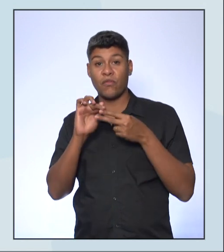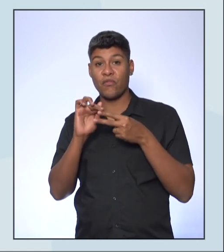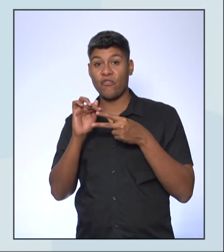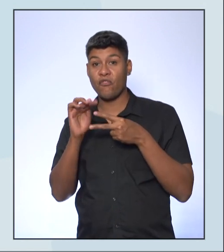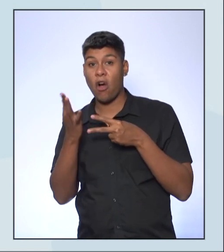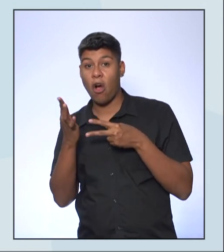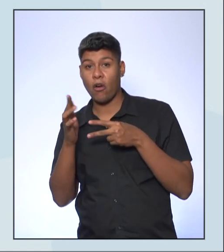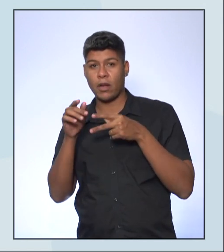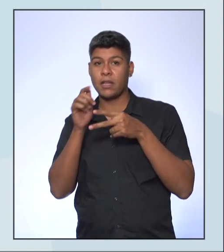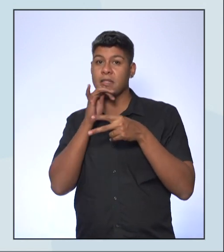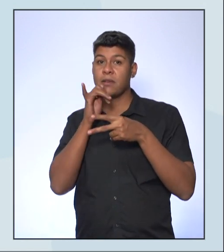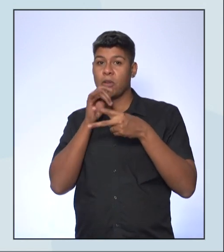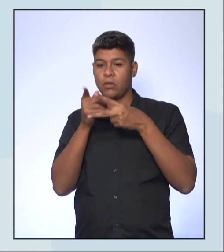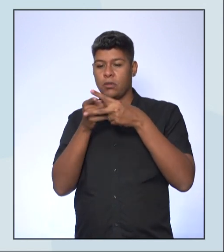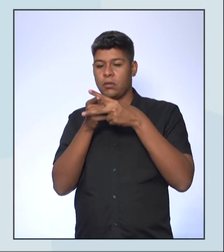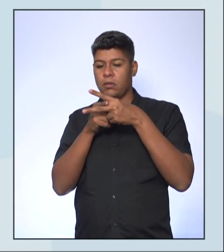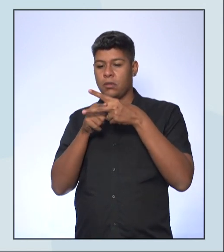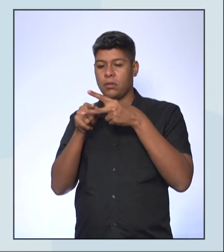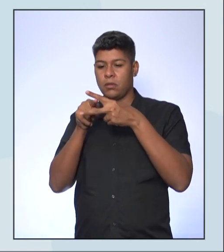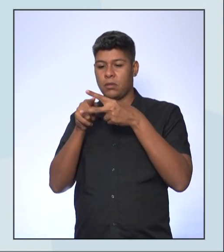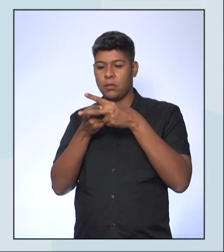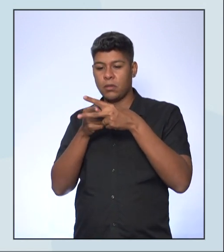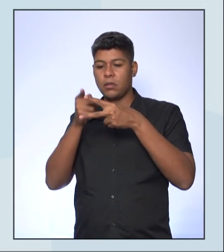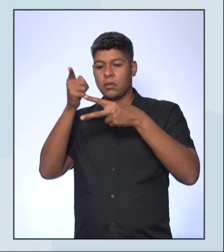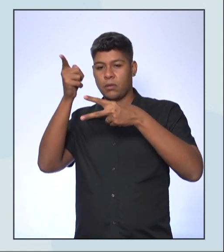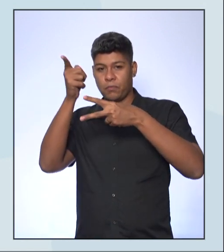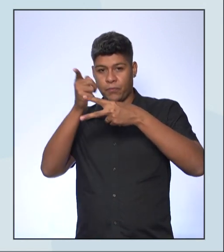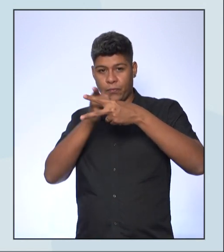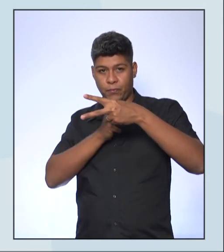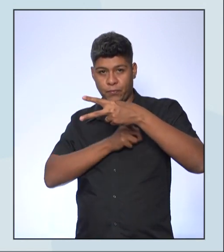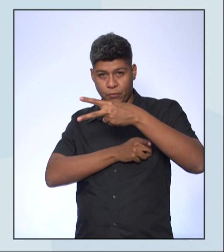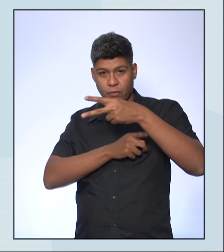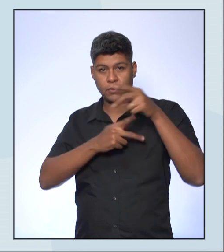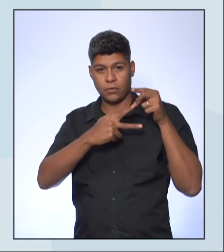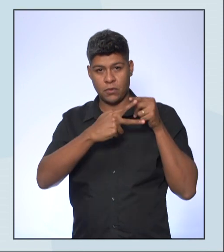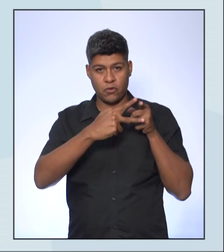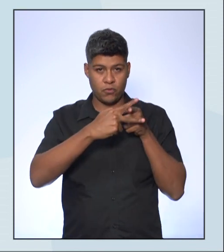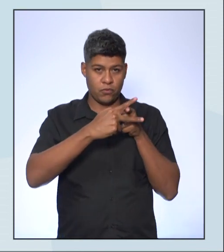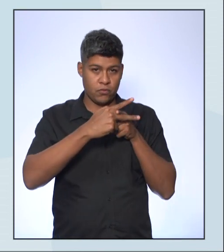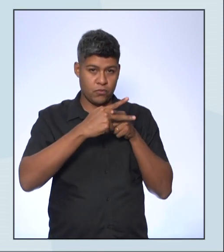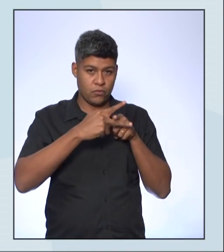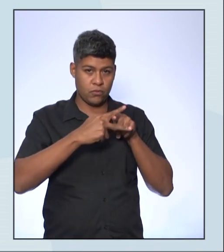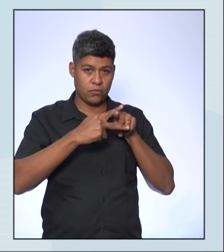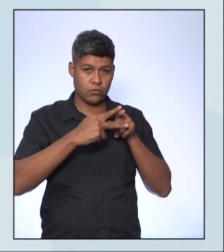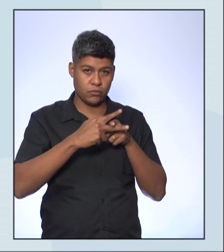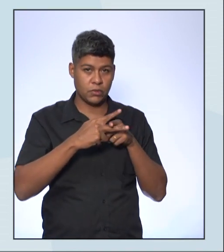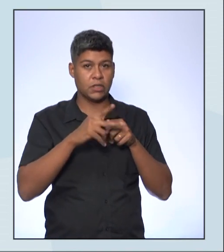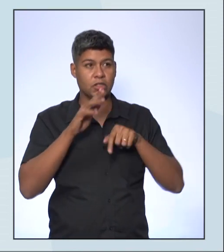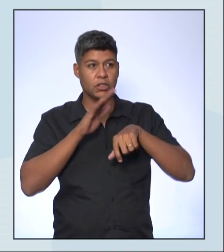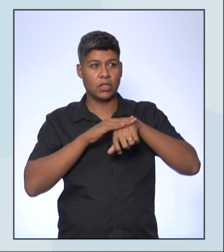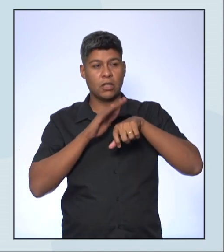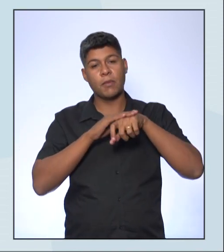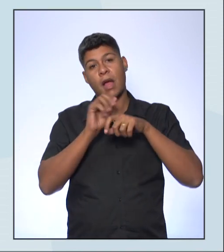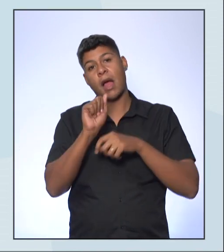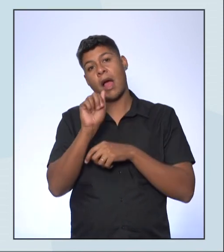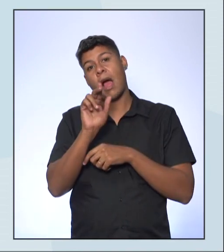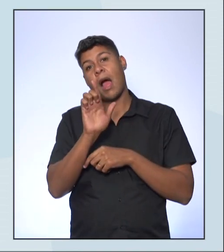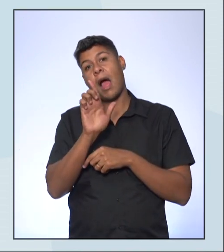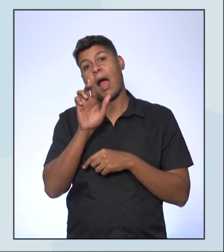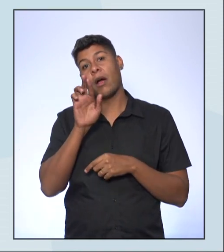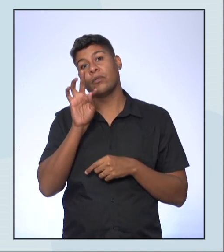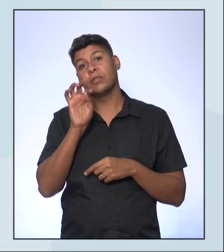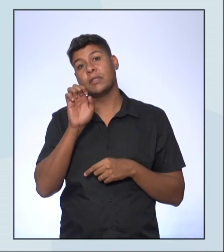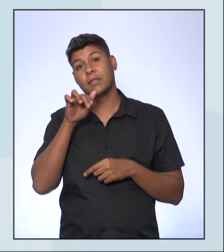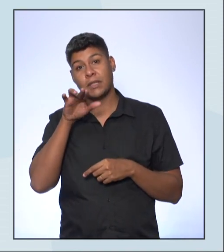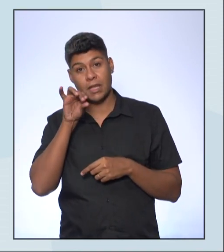estão fora, digamos assim, fora das retas paralelas, né? Eles não estão Isso. entre as retas paralelas, estão fora delas. Então eles são Então, alternos internos. isso, externos,